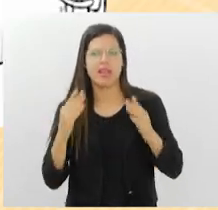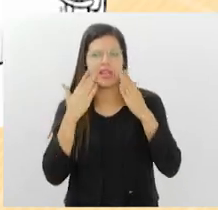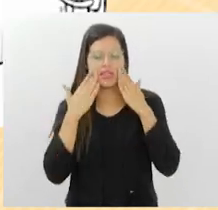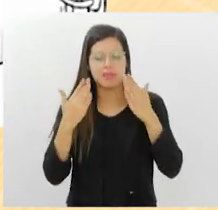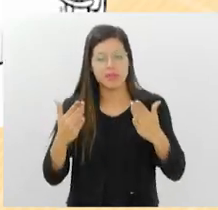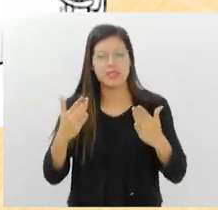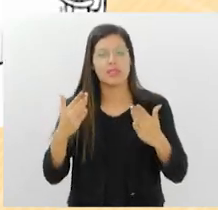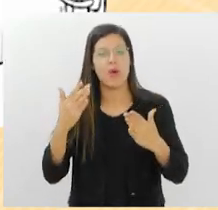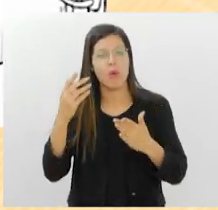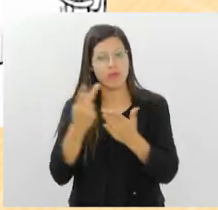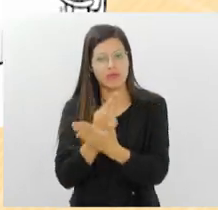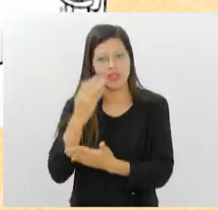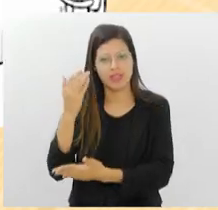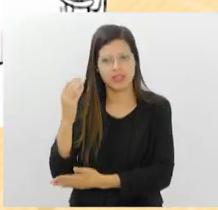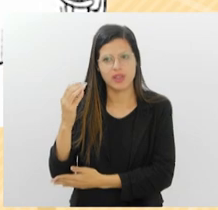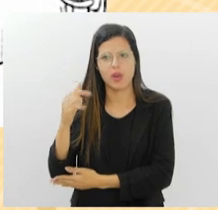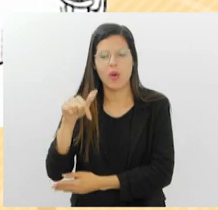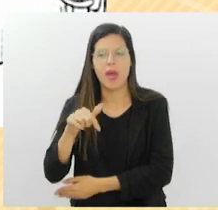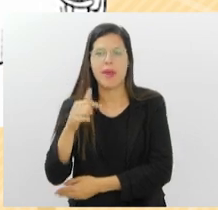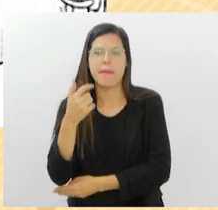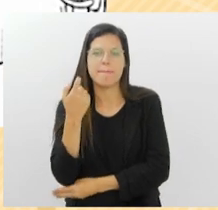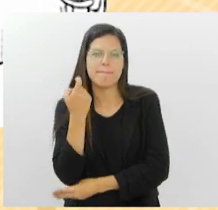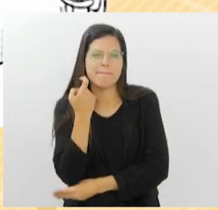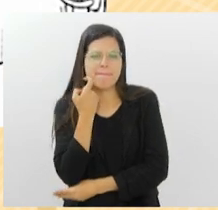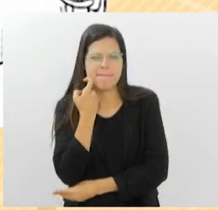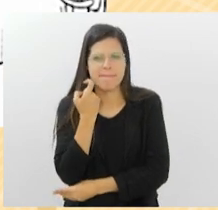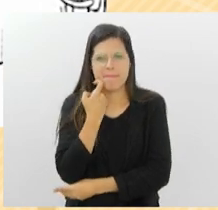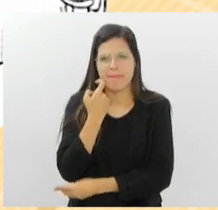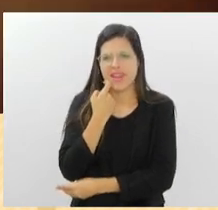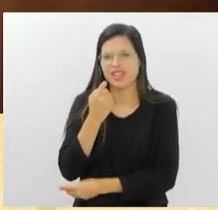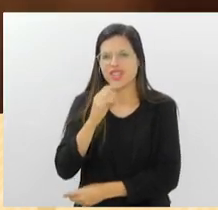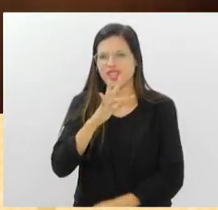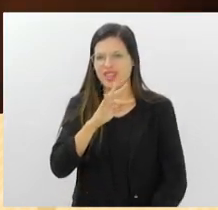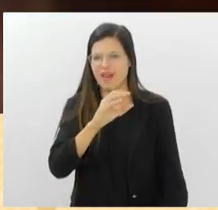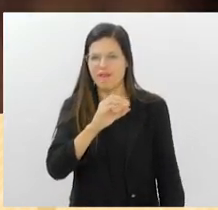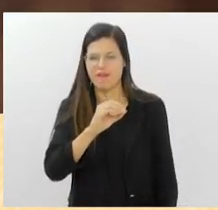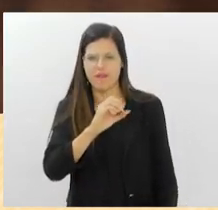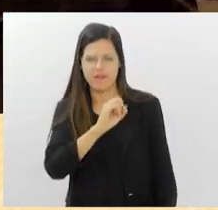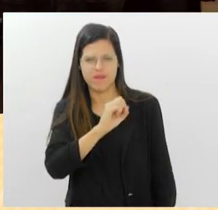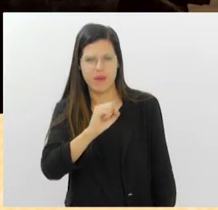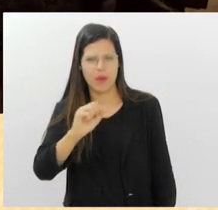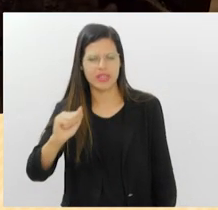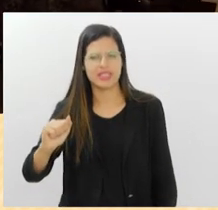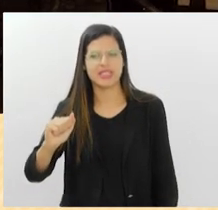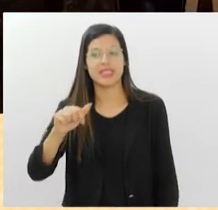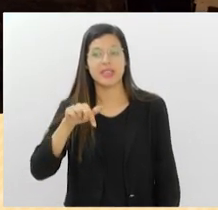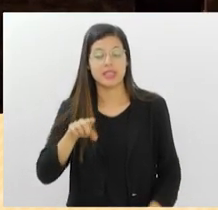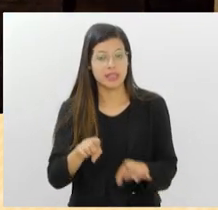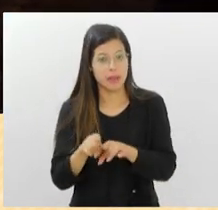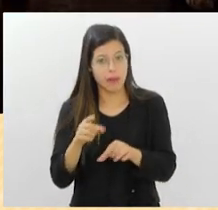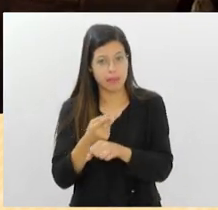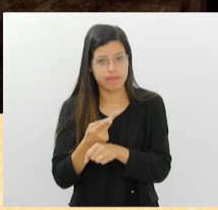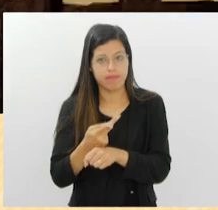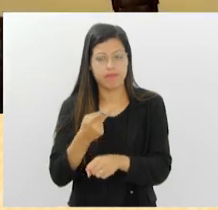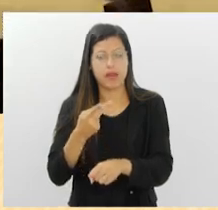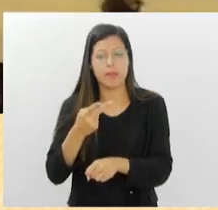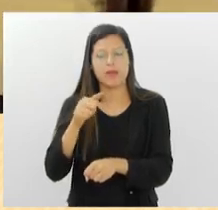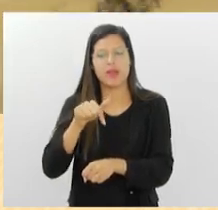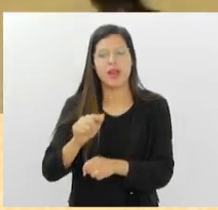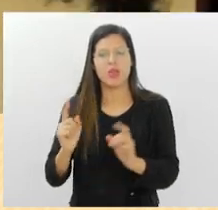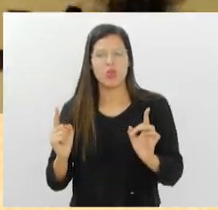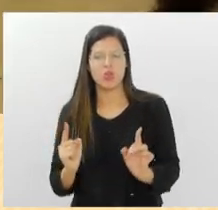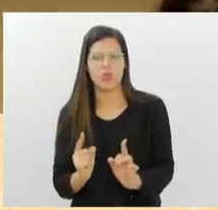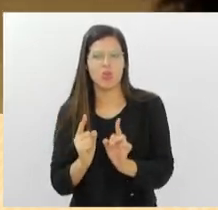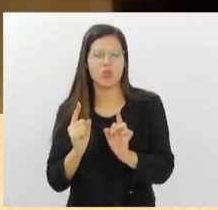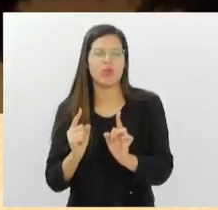eles Bizarros Peixes das Fossas Abissais, de Marão. Também está em exibição o premiado curta mexicano Humo, de